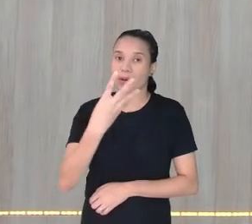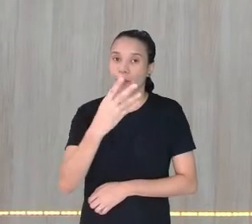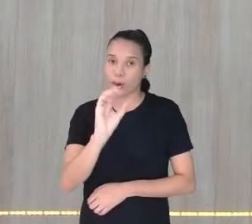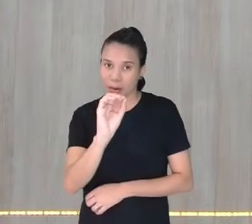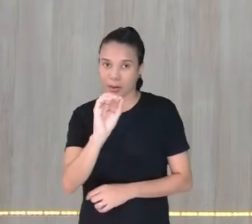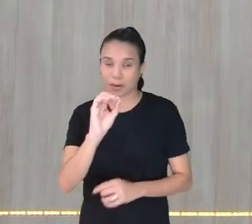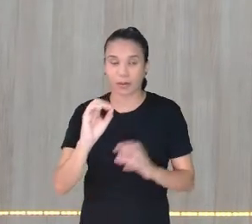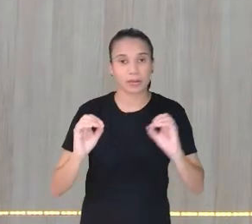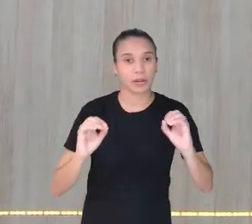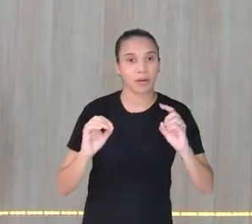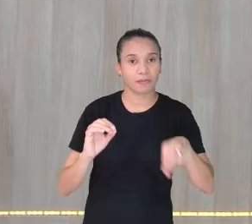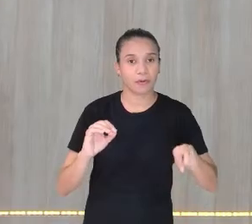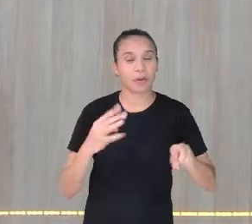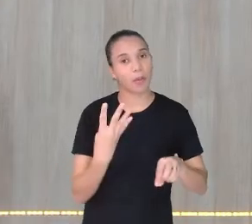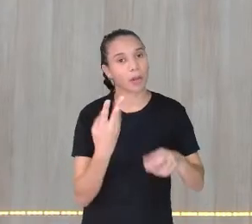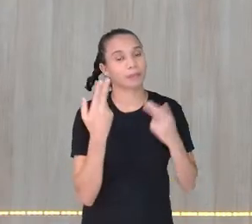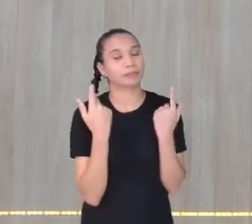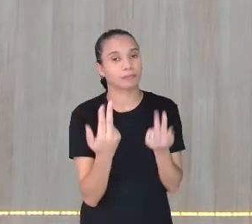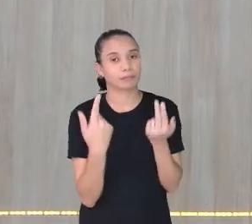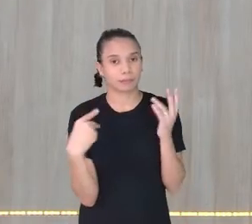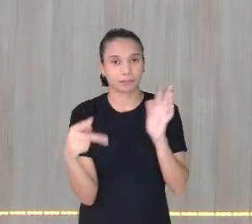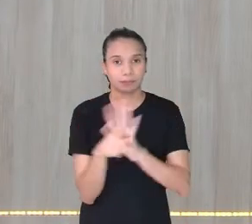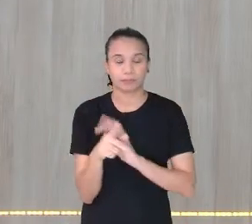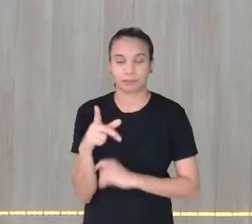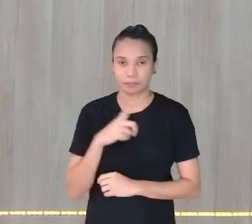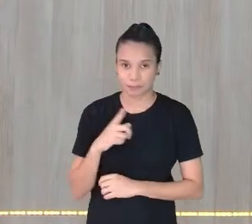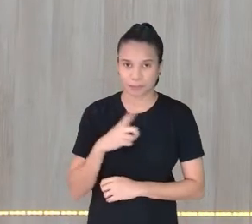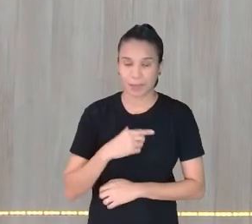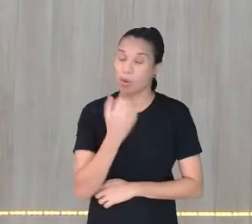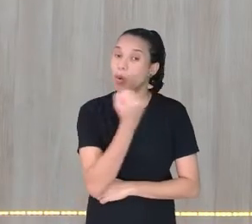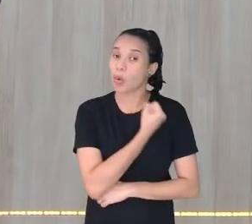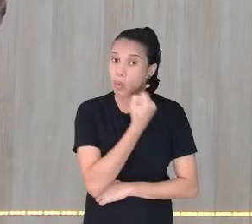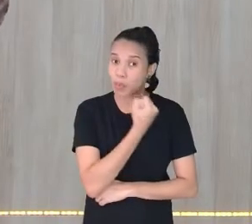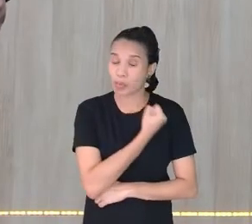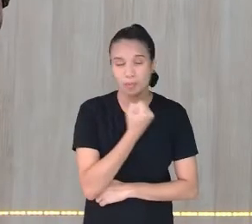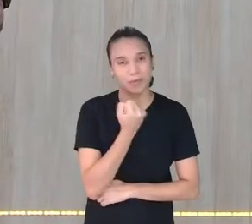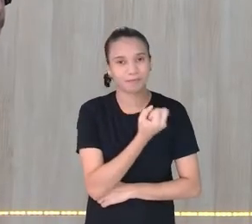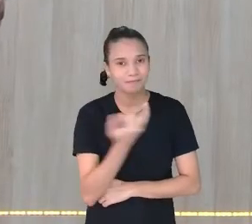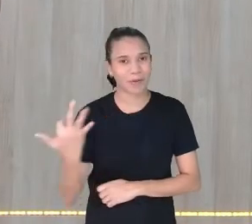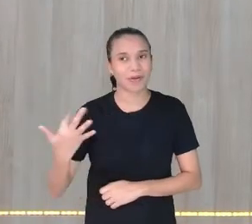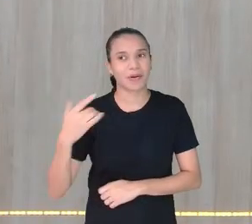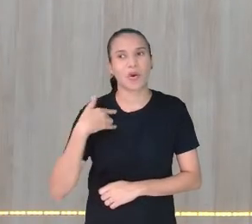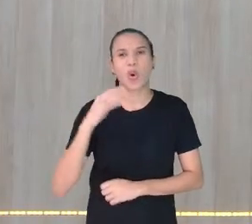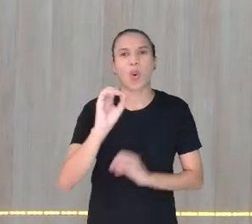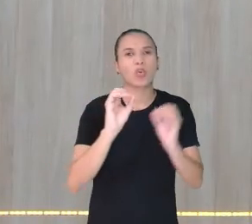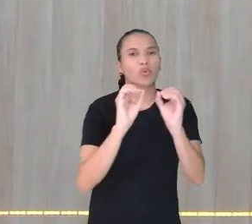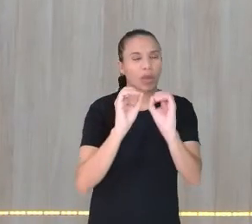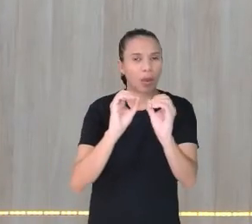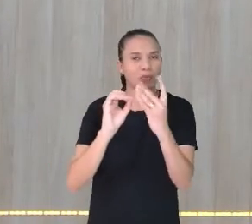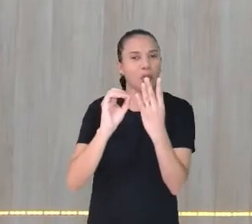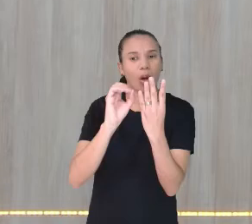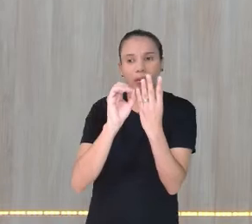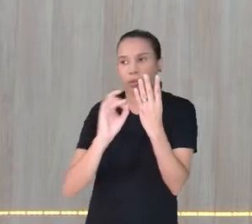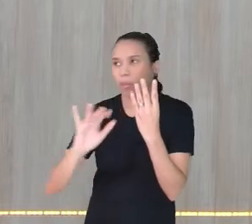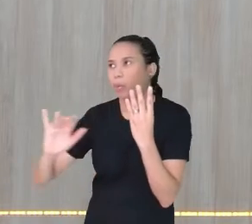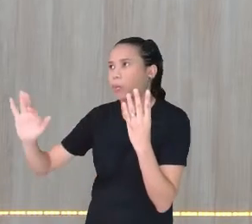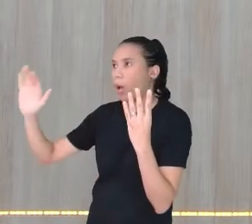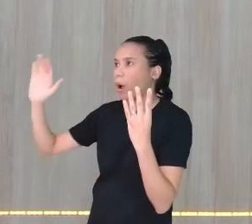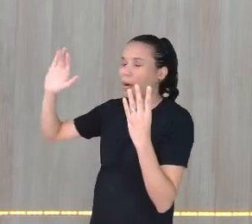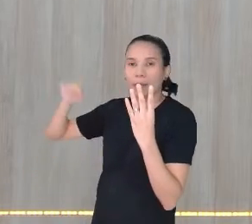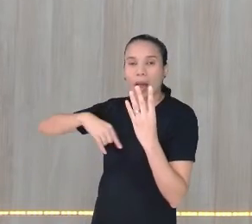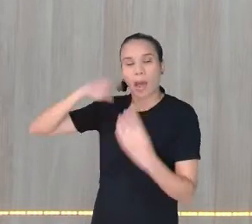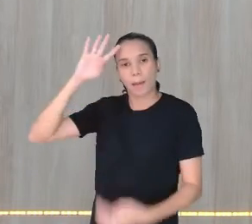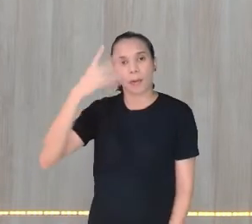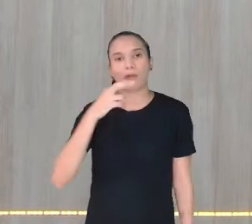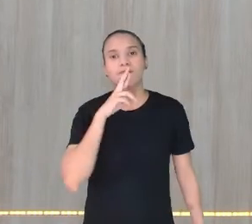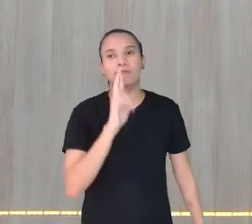e 0,4 é a mesma coisa, tá? Números decimais aí, esses zerinhos você pode colocar milhões, que o